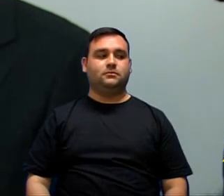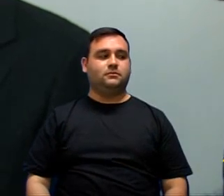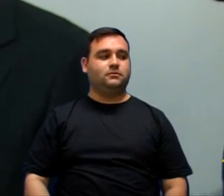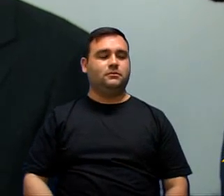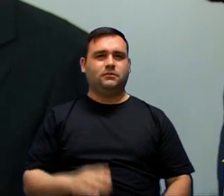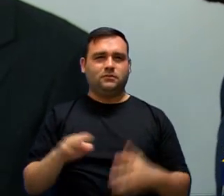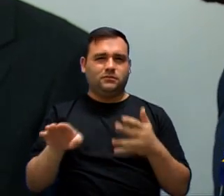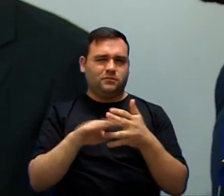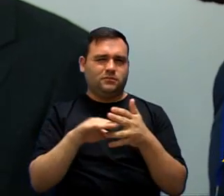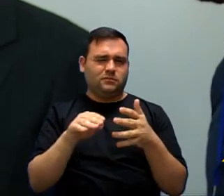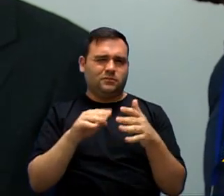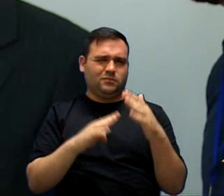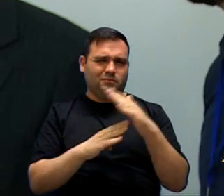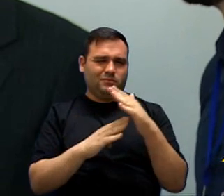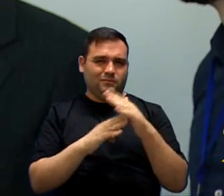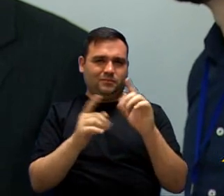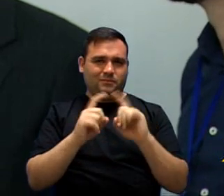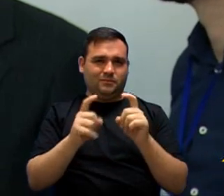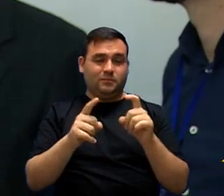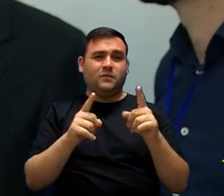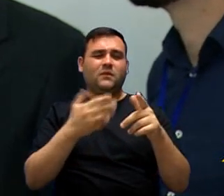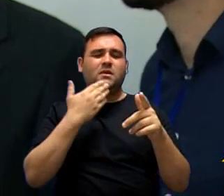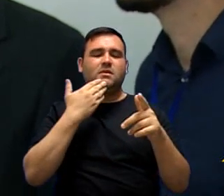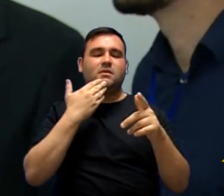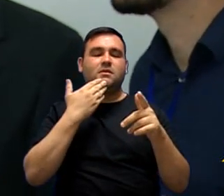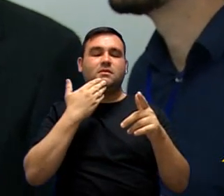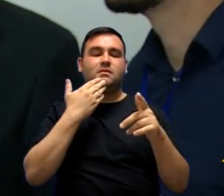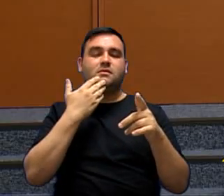Quer suspender a sessão, não, presidente? Um pouquinho?